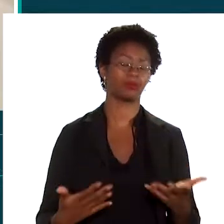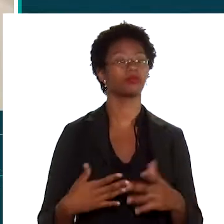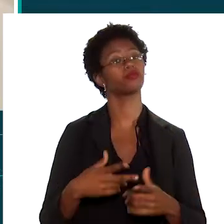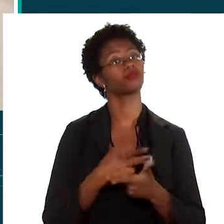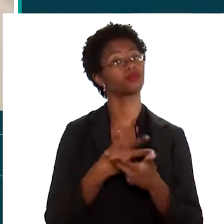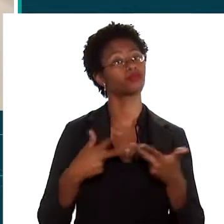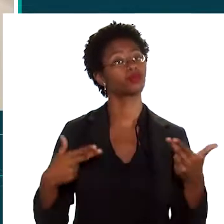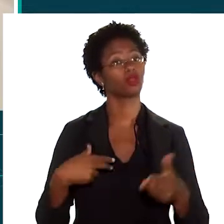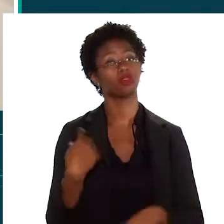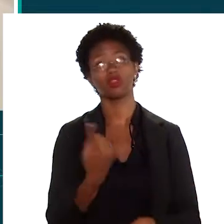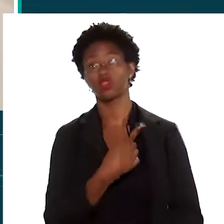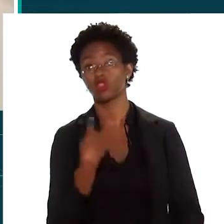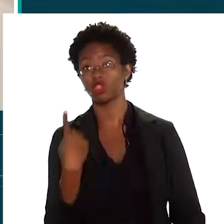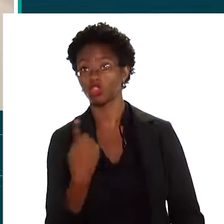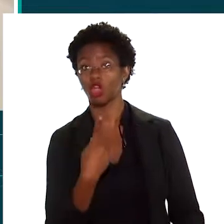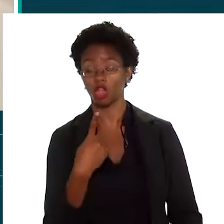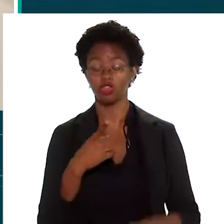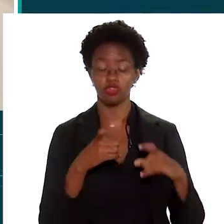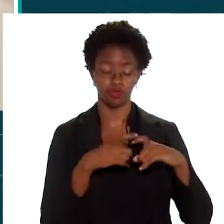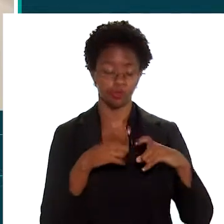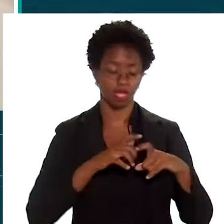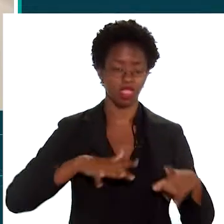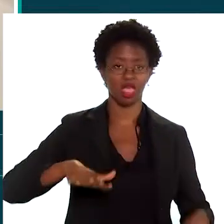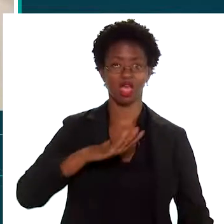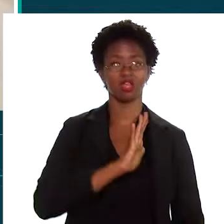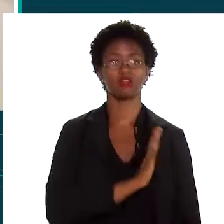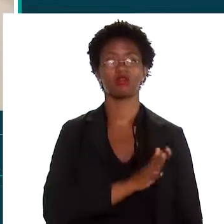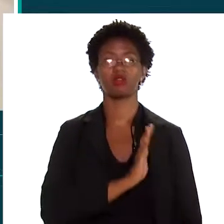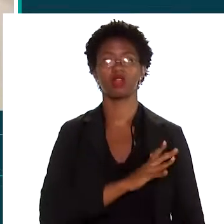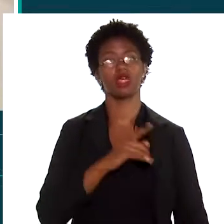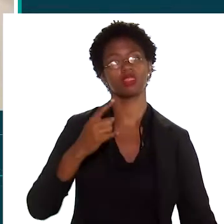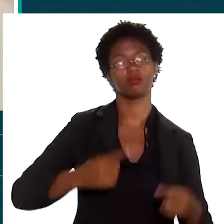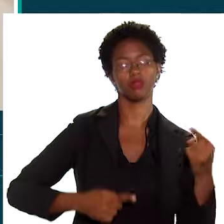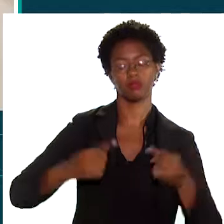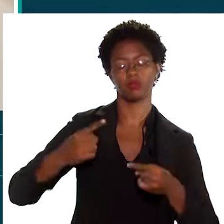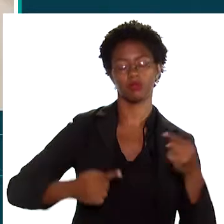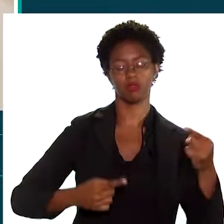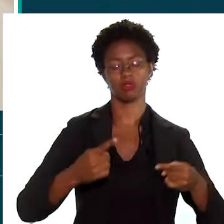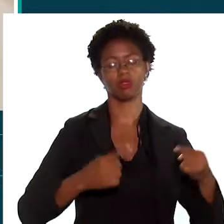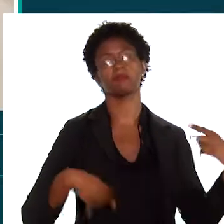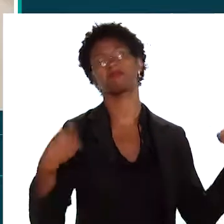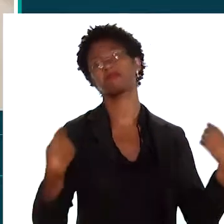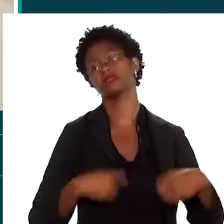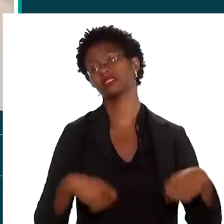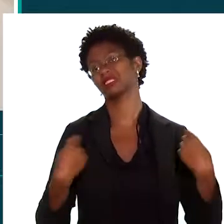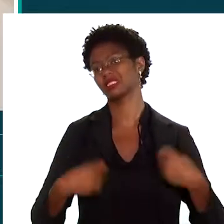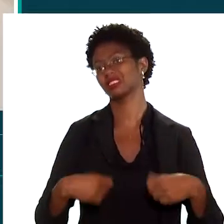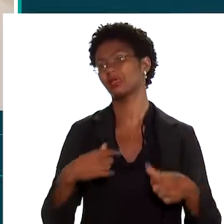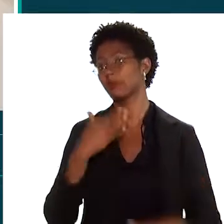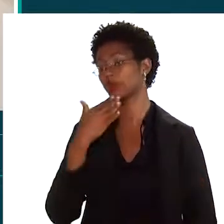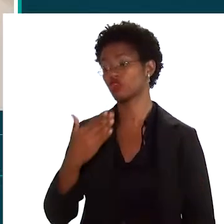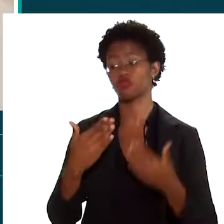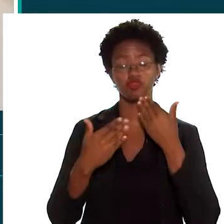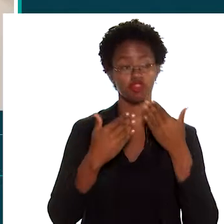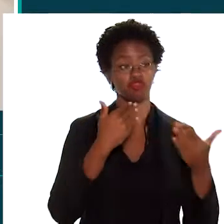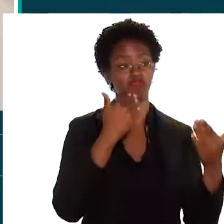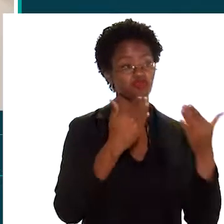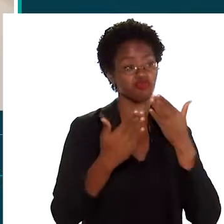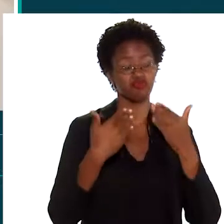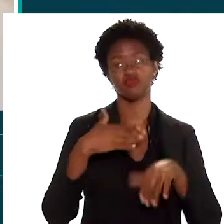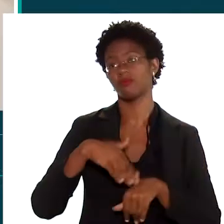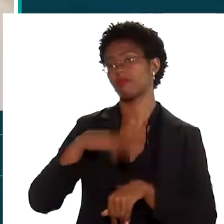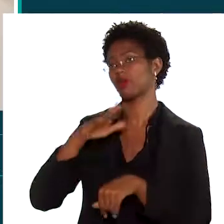Isso é algo que nós da cardiologia frequentemente debatemos e devemos requisitar